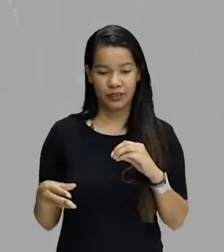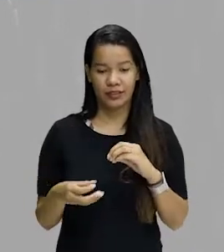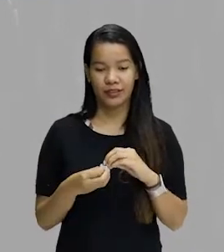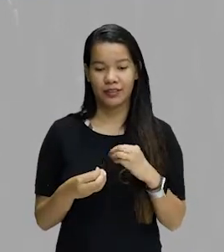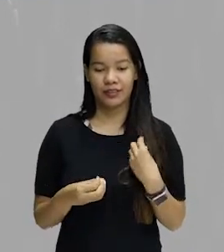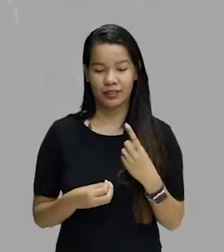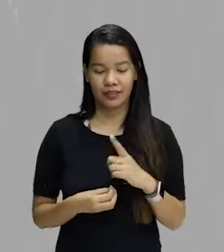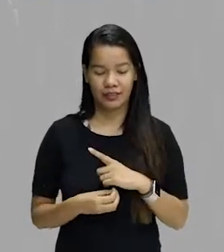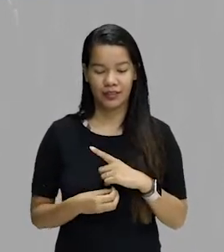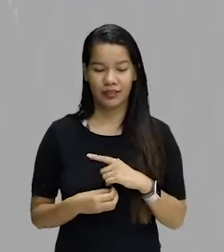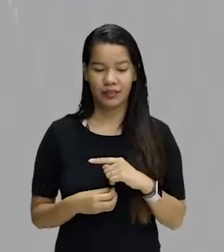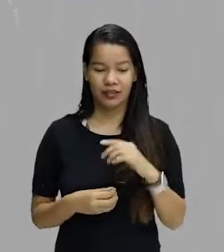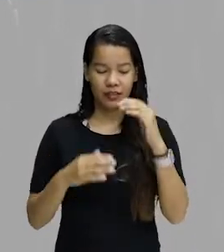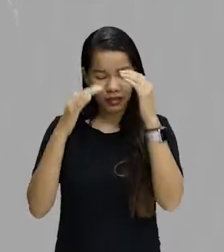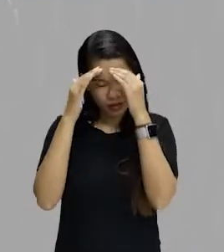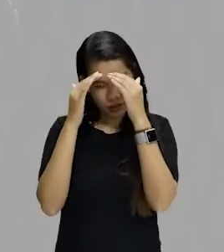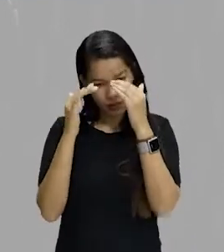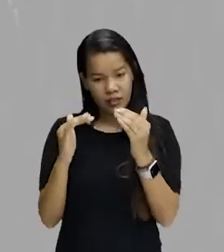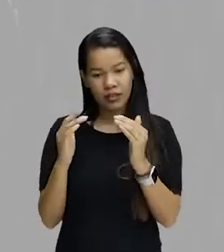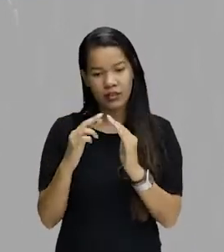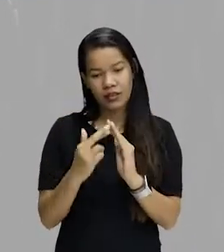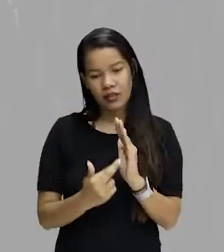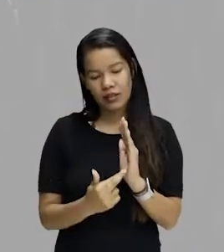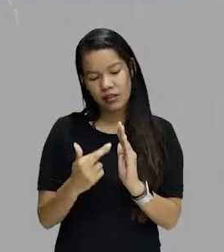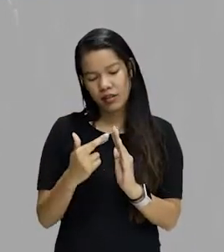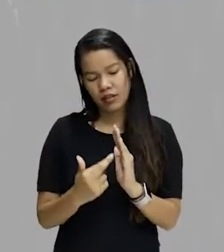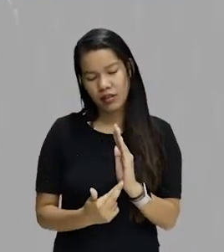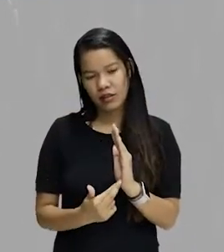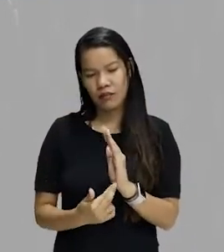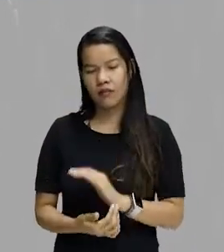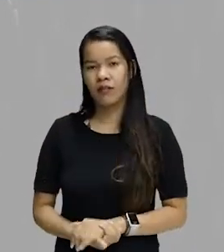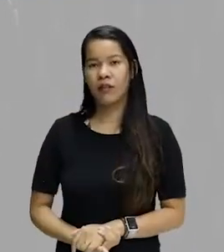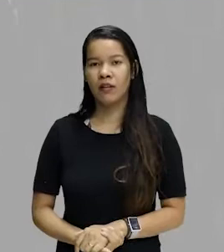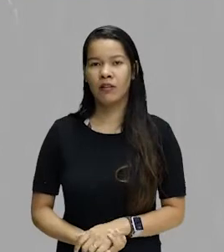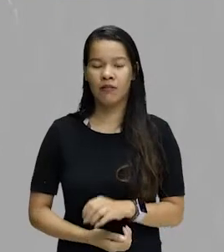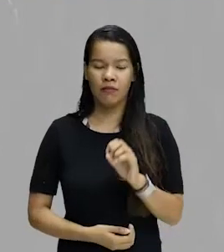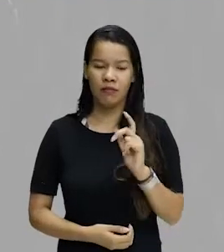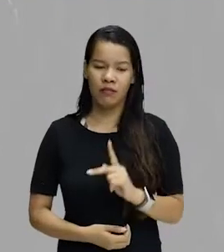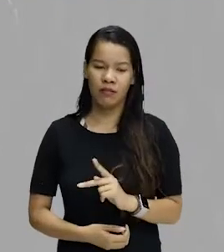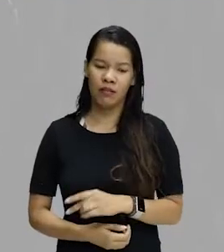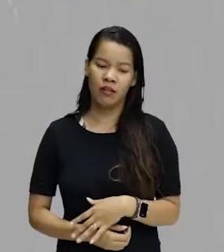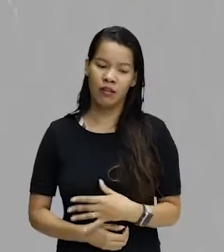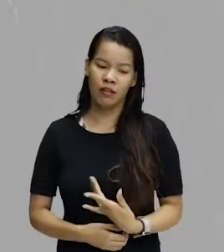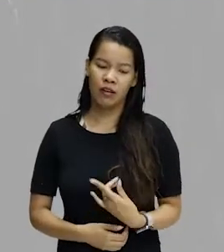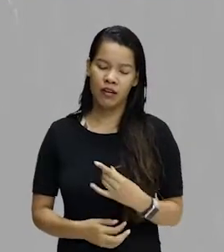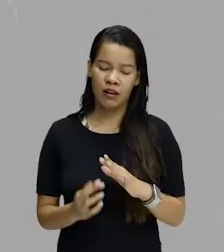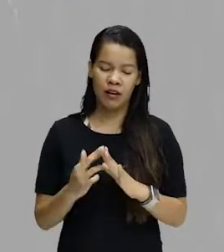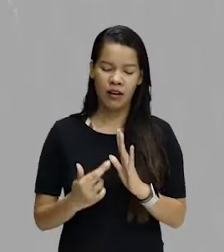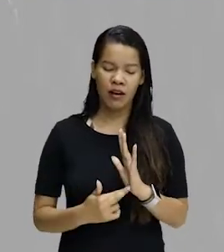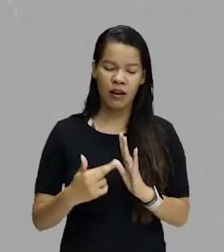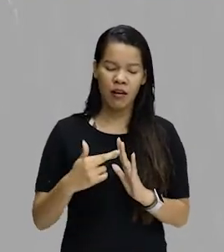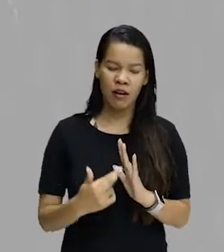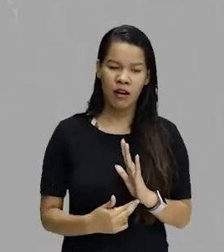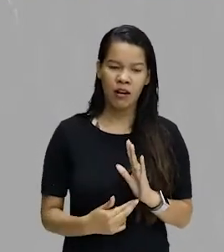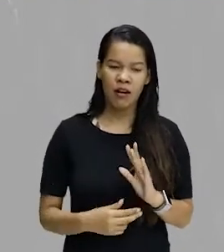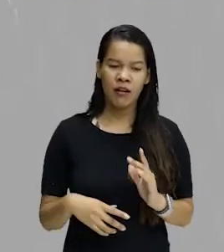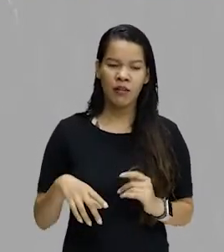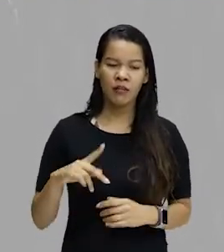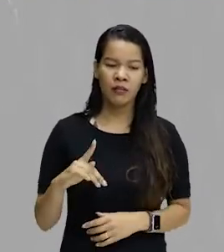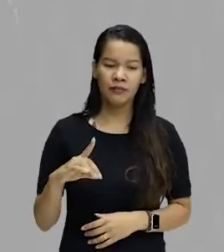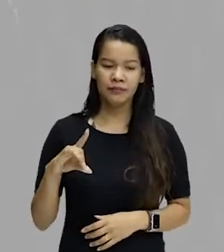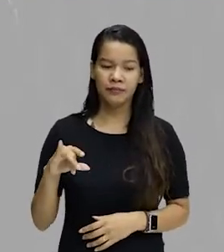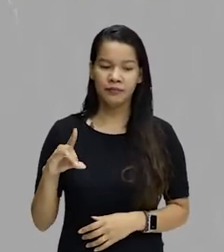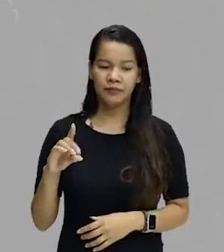nós vamos obedecer à regra de Markovnikov, tá certo? Então, na reação de hidratação,